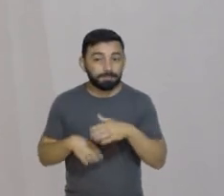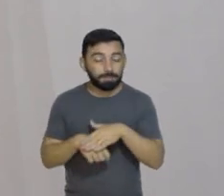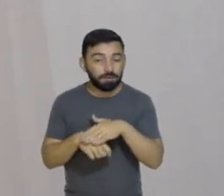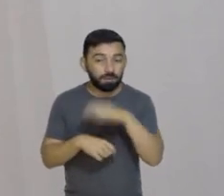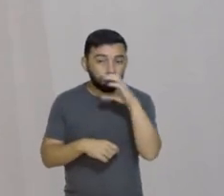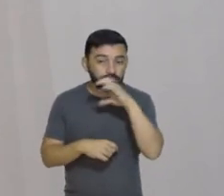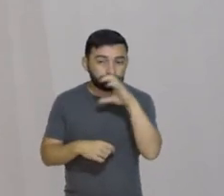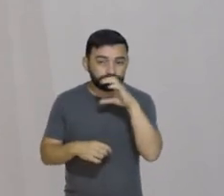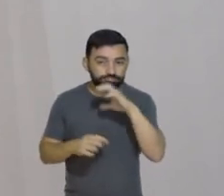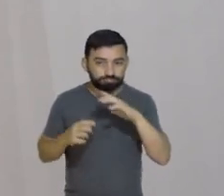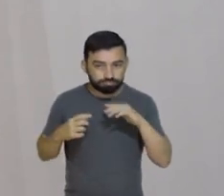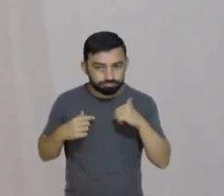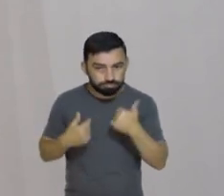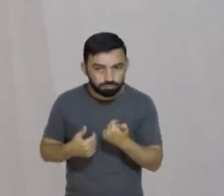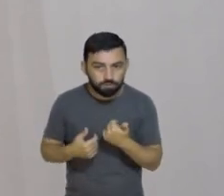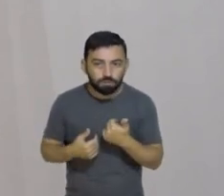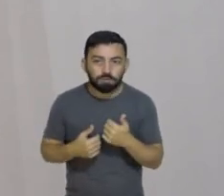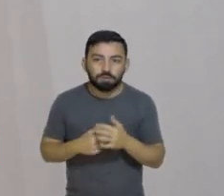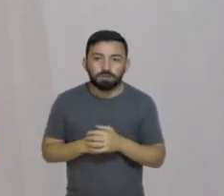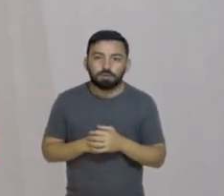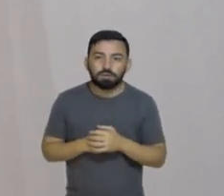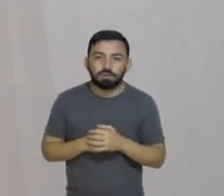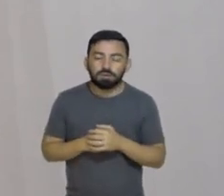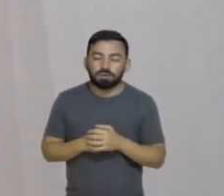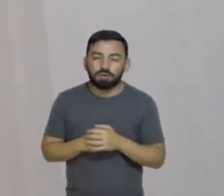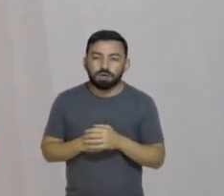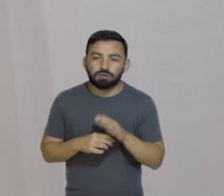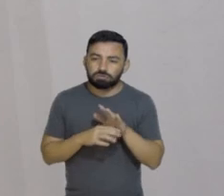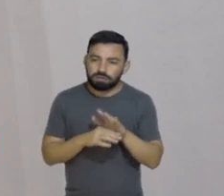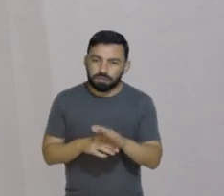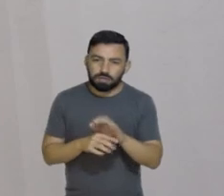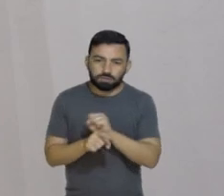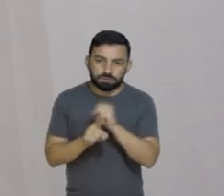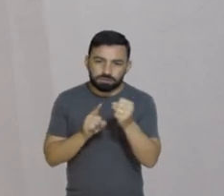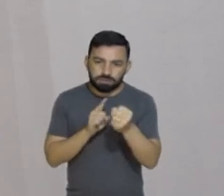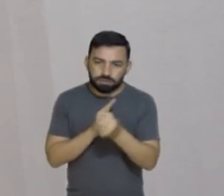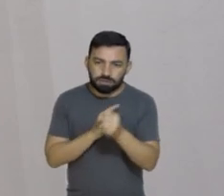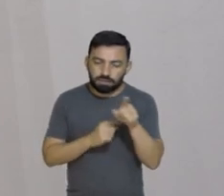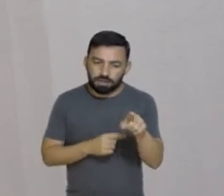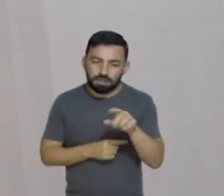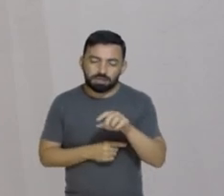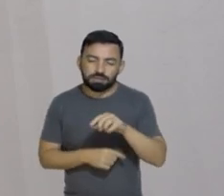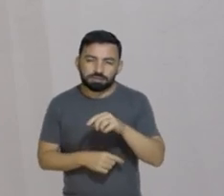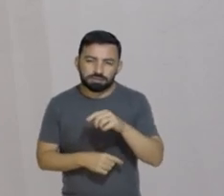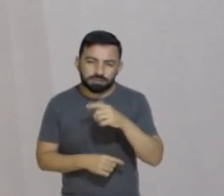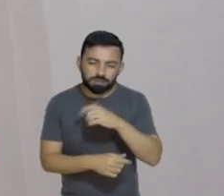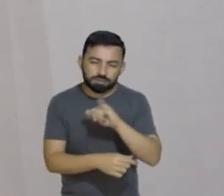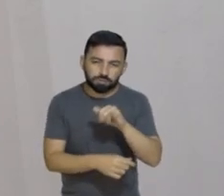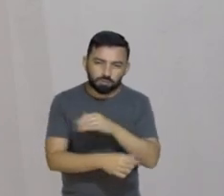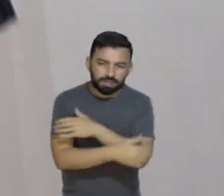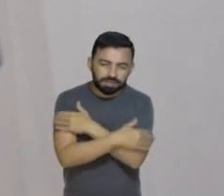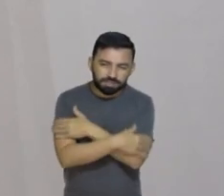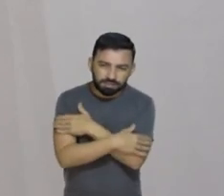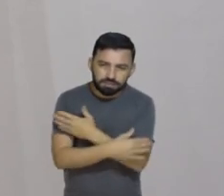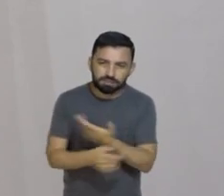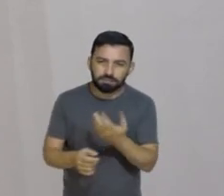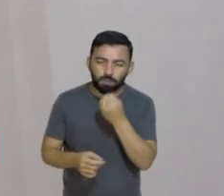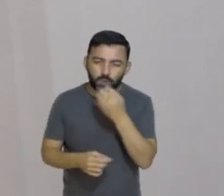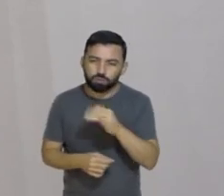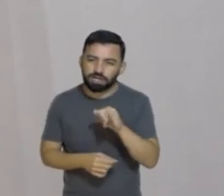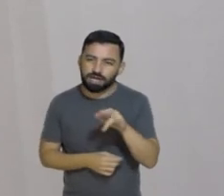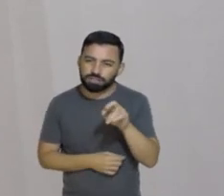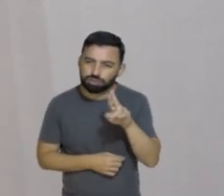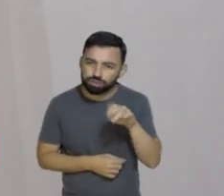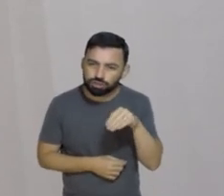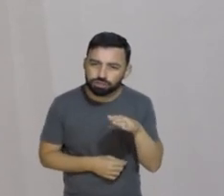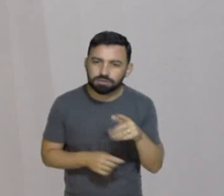e imediata para poder trazer um respaldo para a sociedade de São Joaquim, Bom Jardim da Serra Catarinense como um